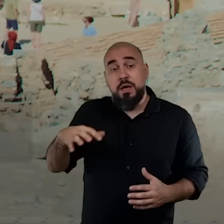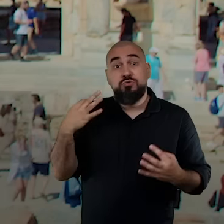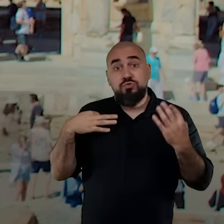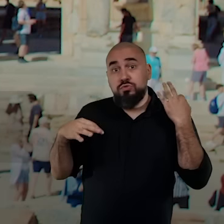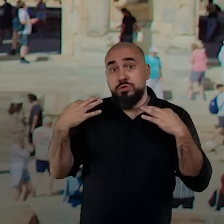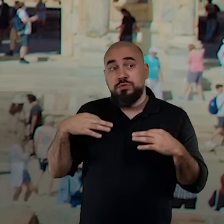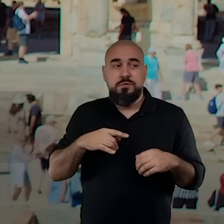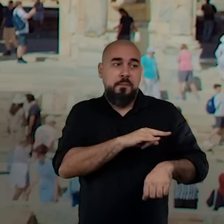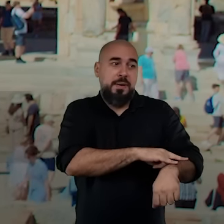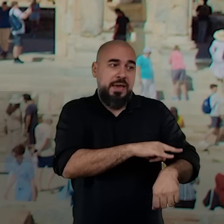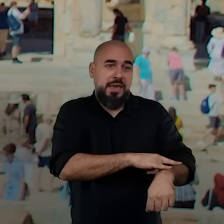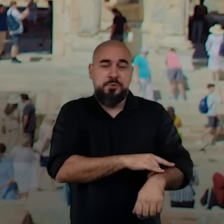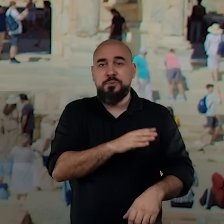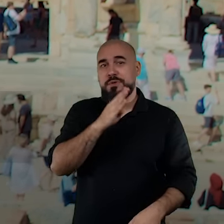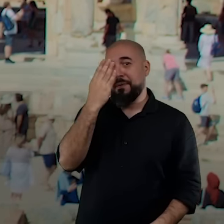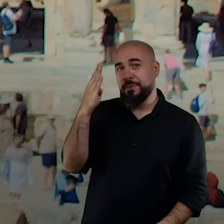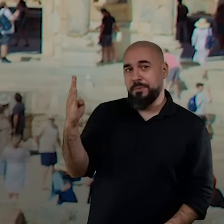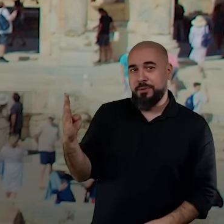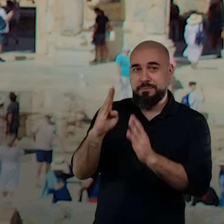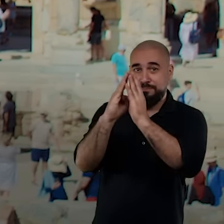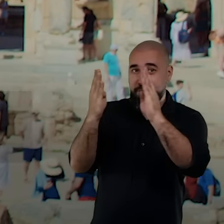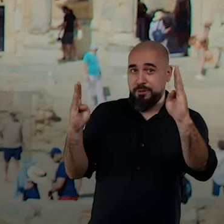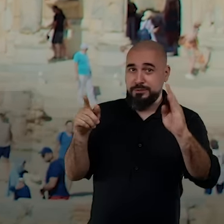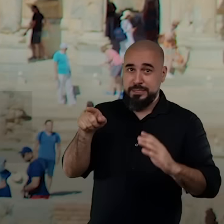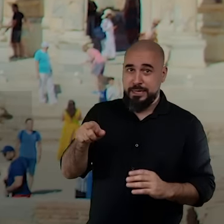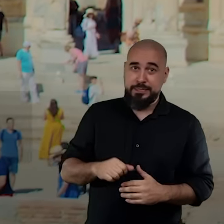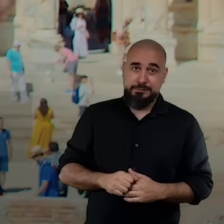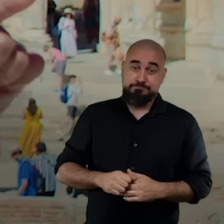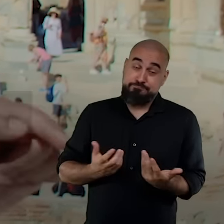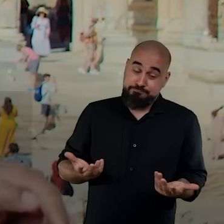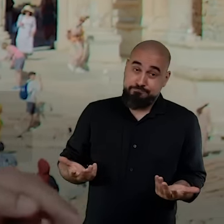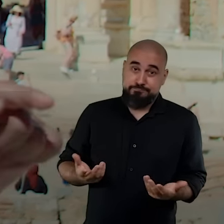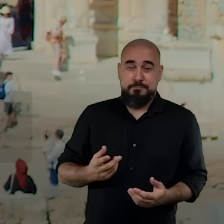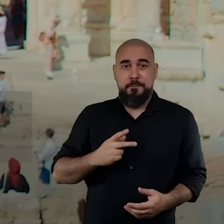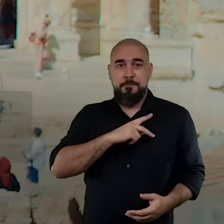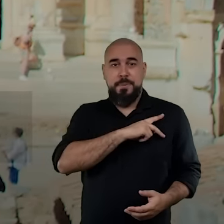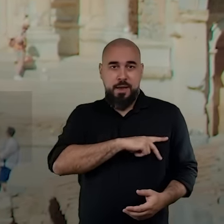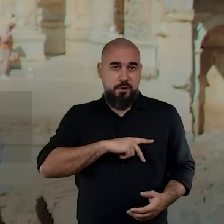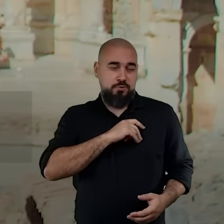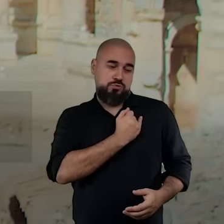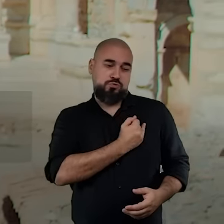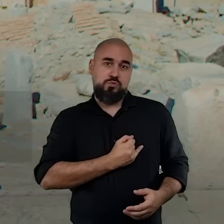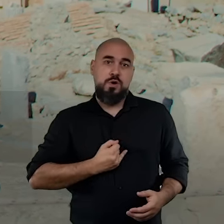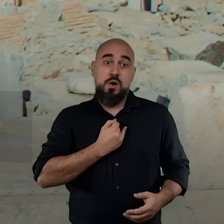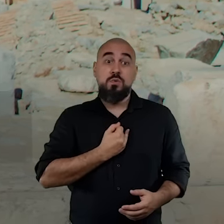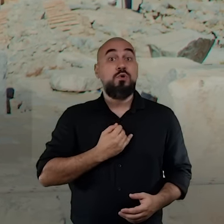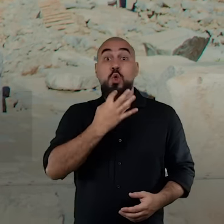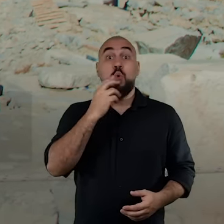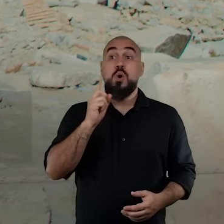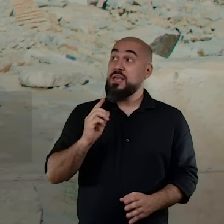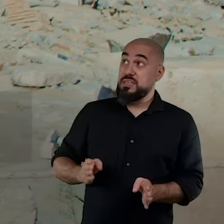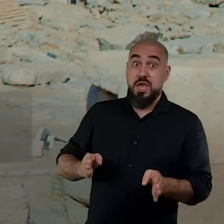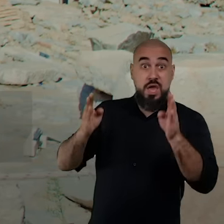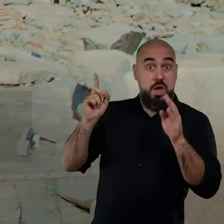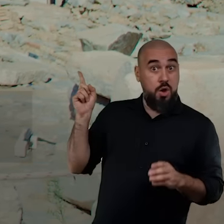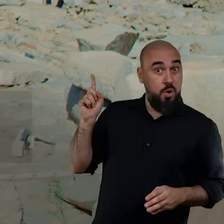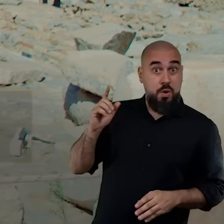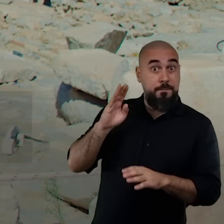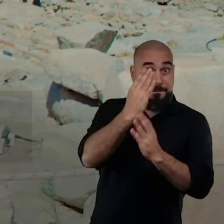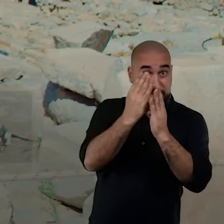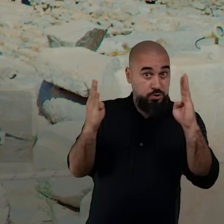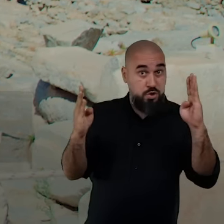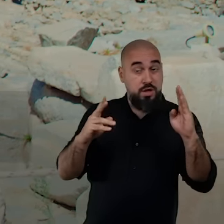turísticos, a latrina e a biblioteca de Celso. Lembrando que o apóstolo Paulo e o apóstolo João não conheceram esse edifício porque